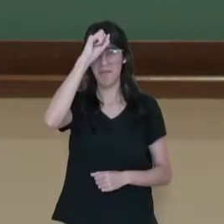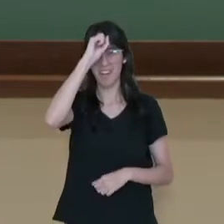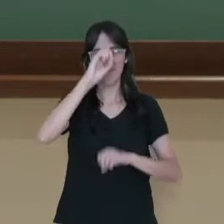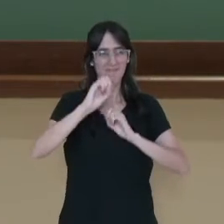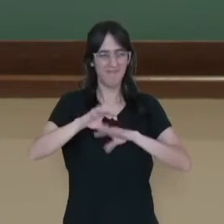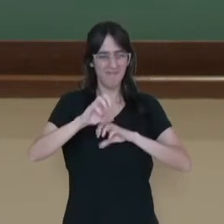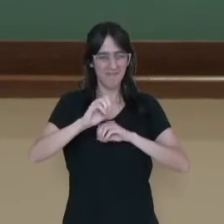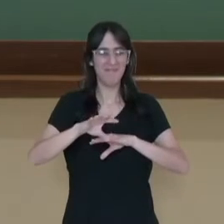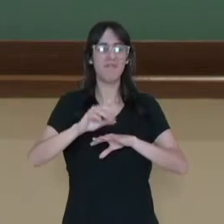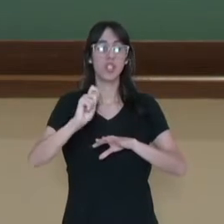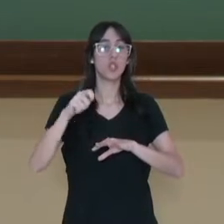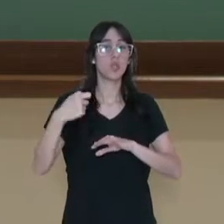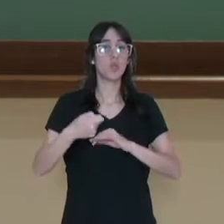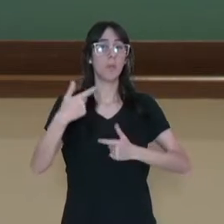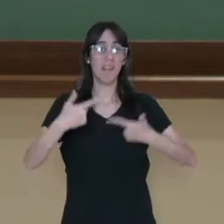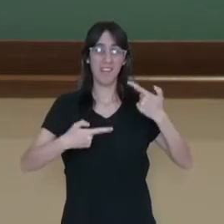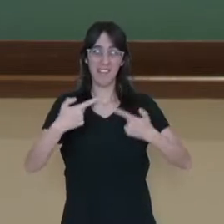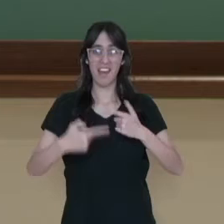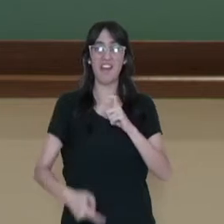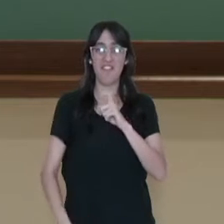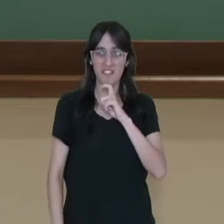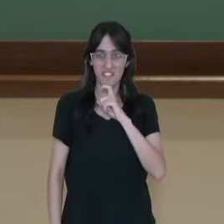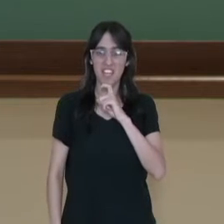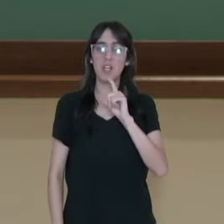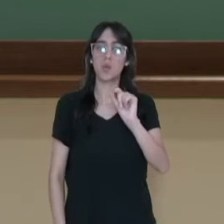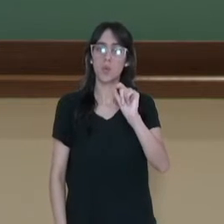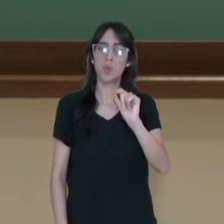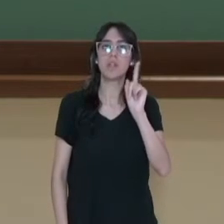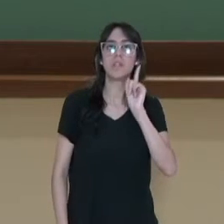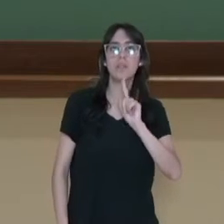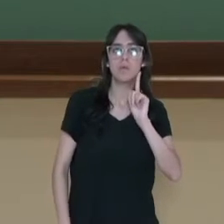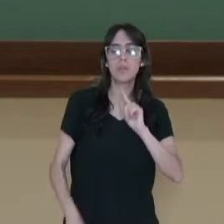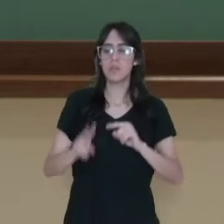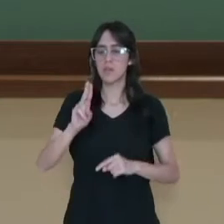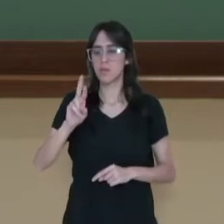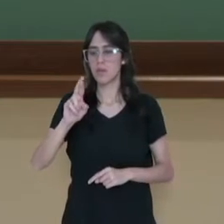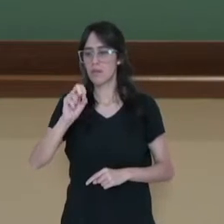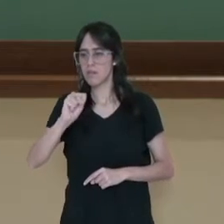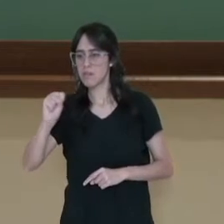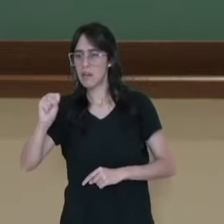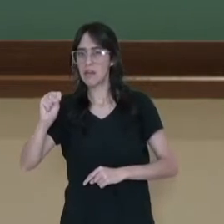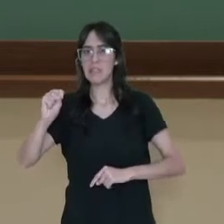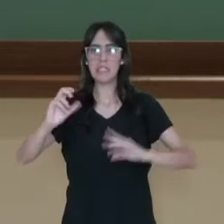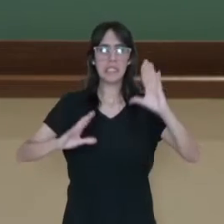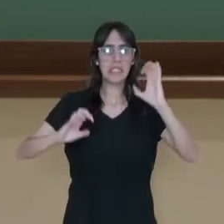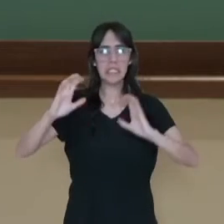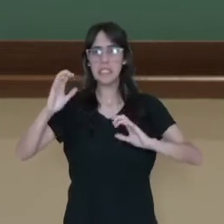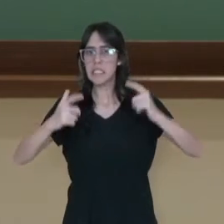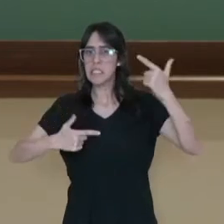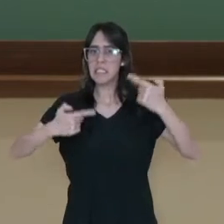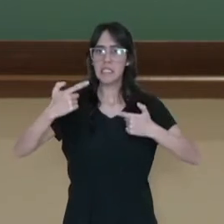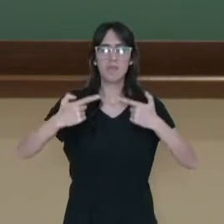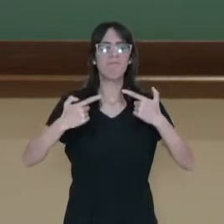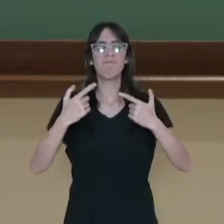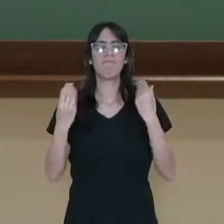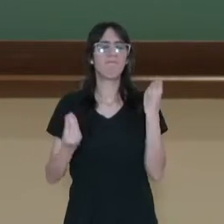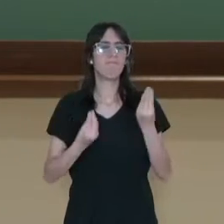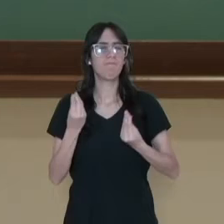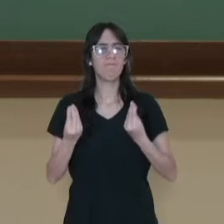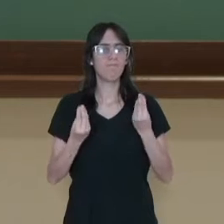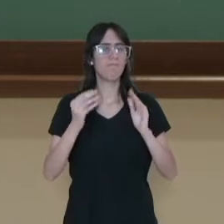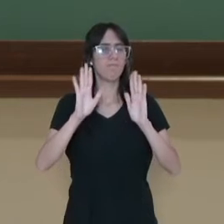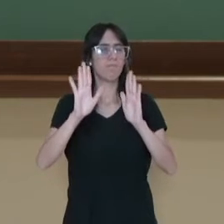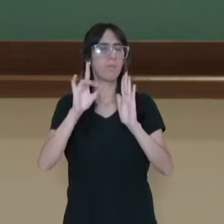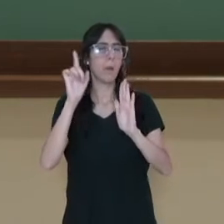nós falamos de Guerra Fria, Estados Unidos, União Soviética, as bandeirinhas te ajudaram um pouco nisso. E aí, uma pergunta para